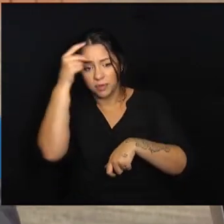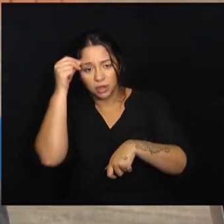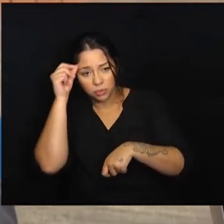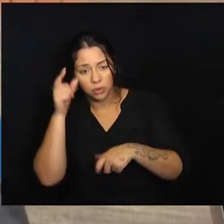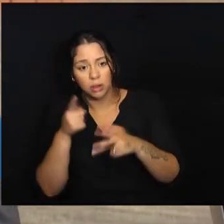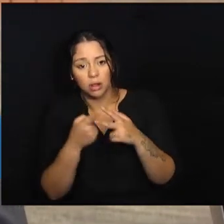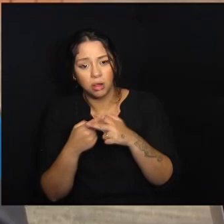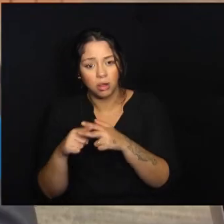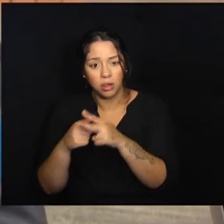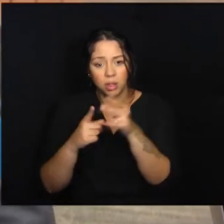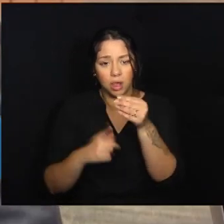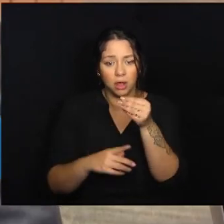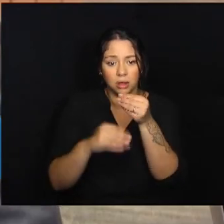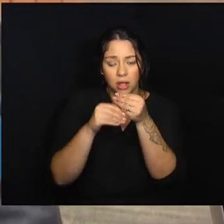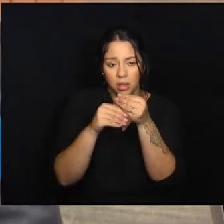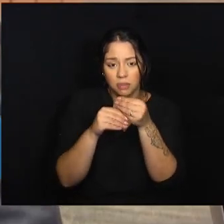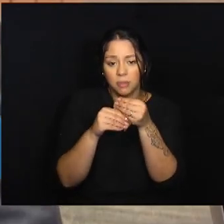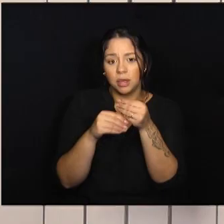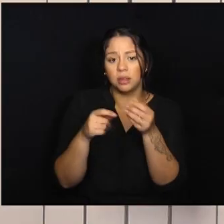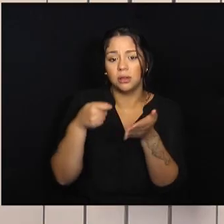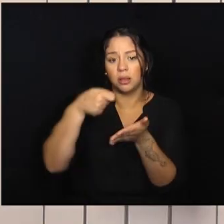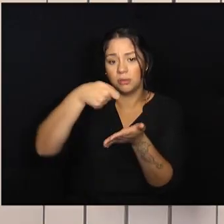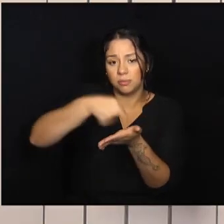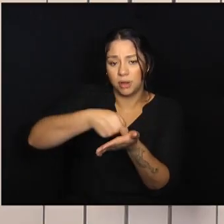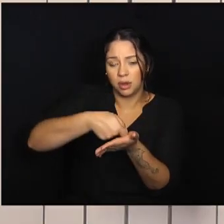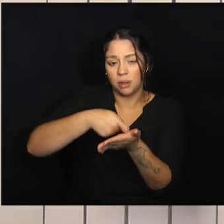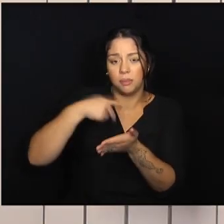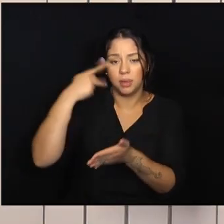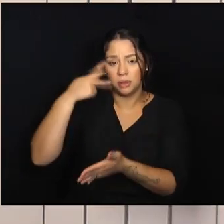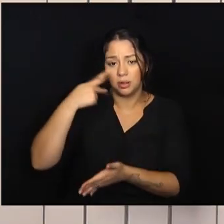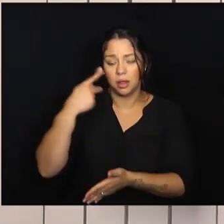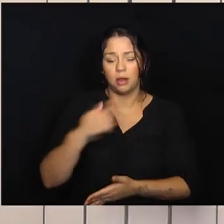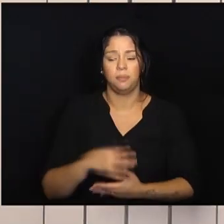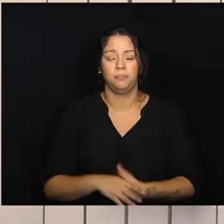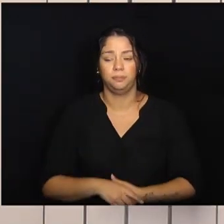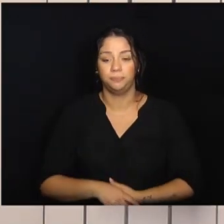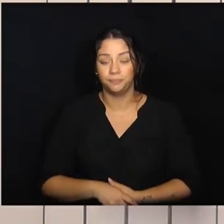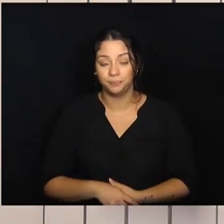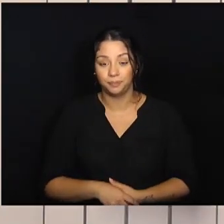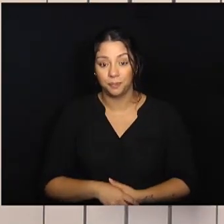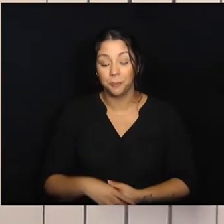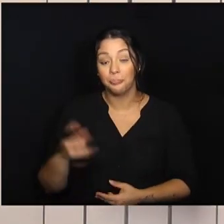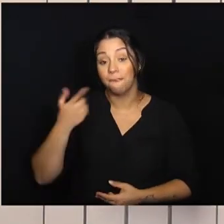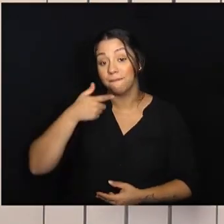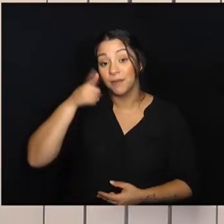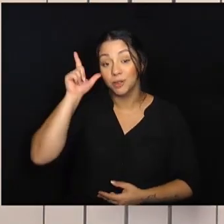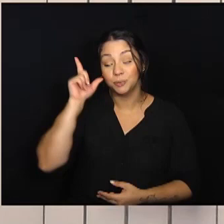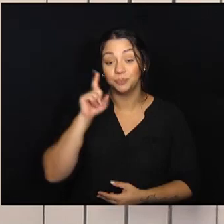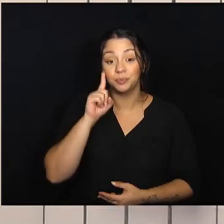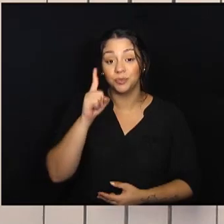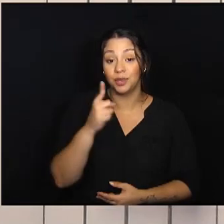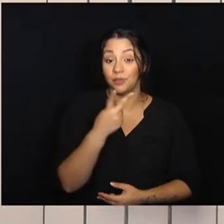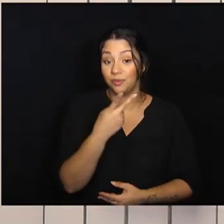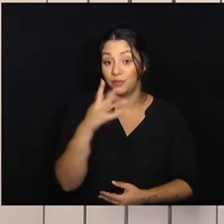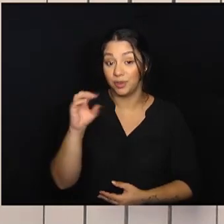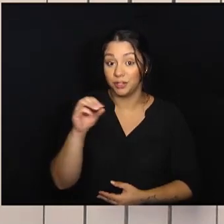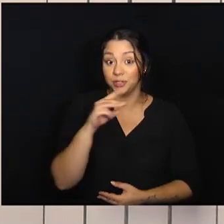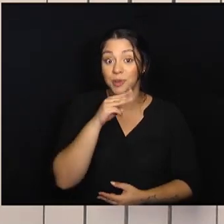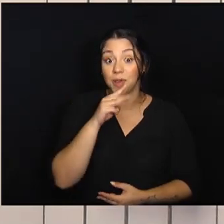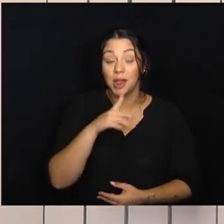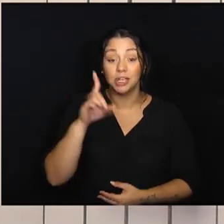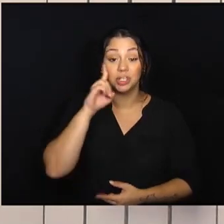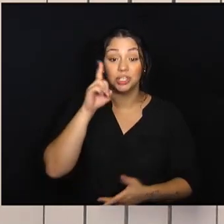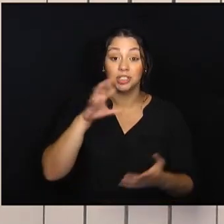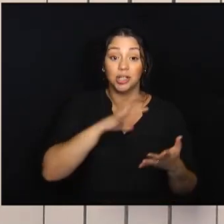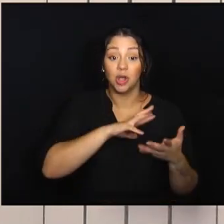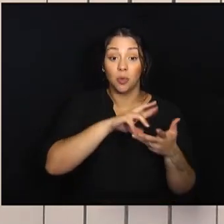emenda parlamentar de 450 mil reais. E ontem, 20 de março, foi comemorado o Dia Mundial